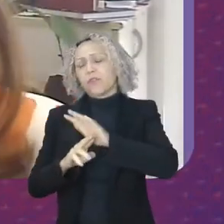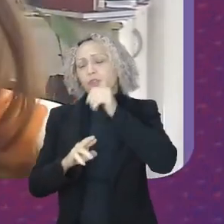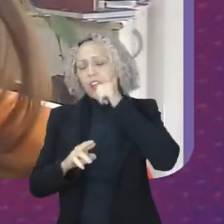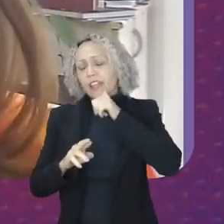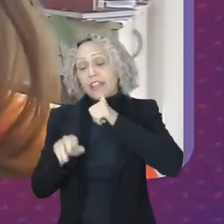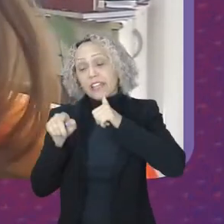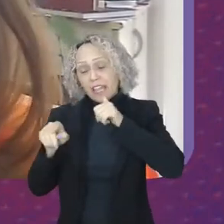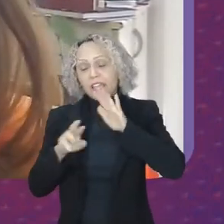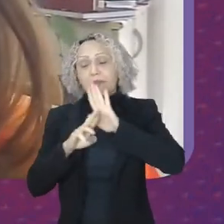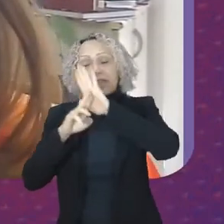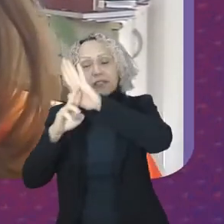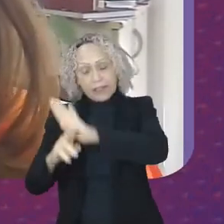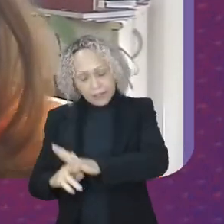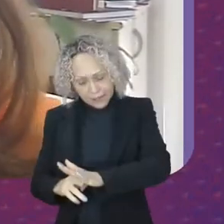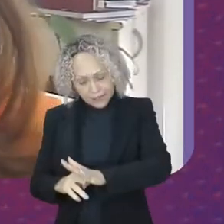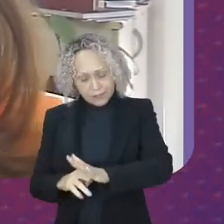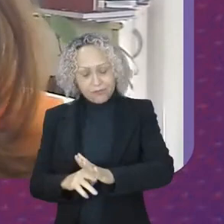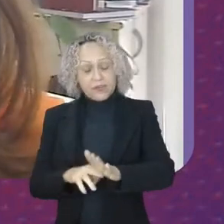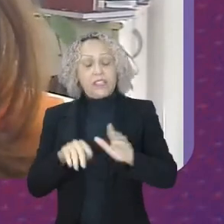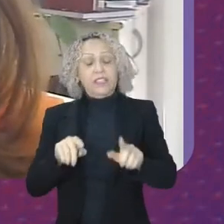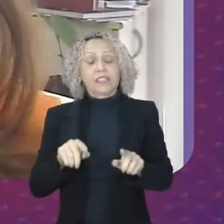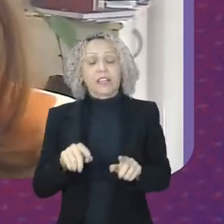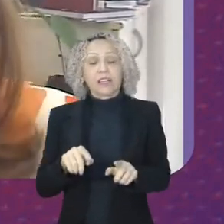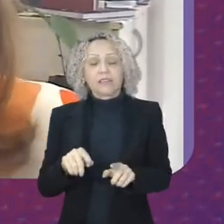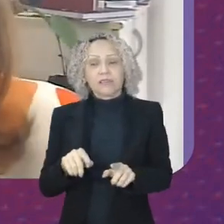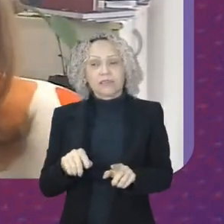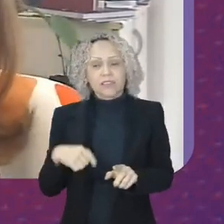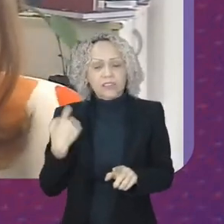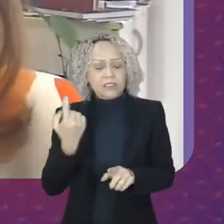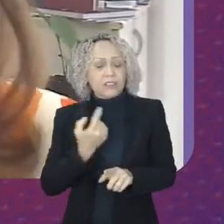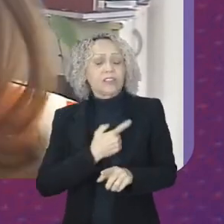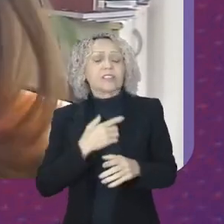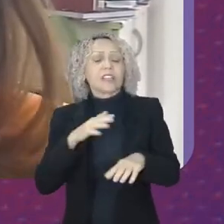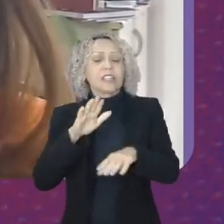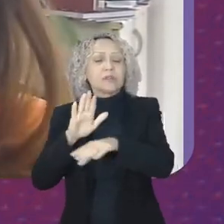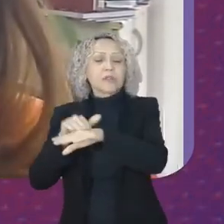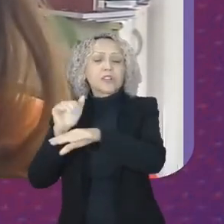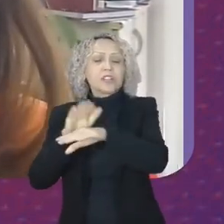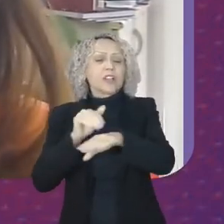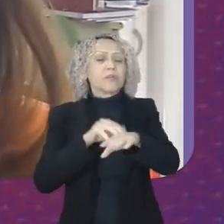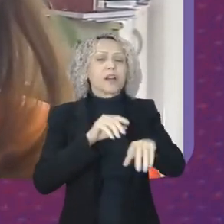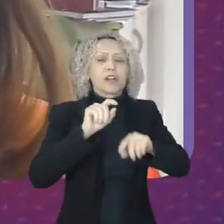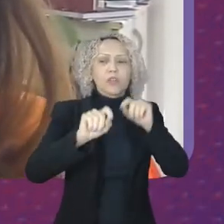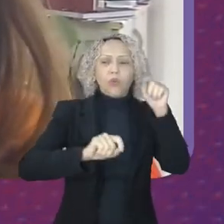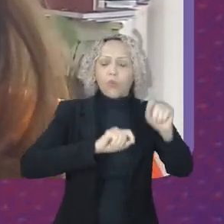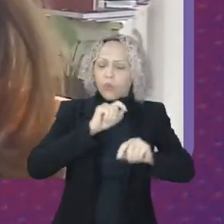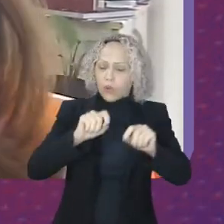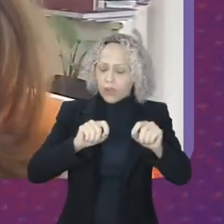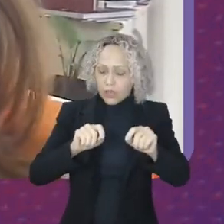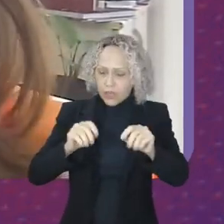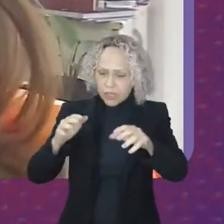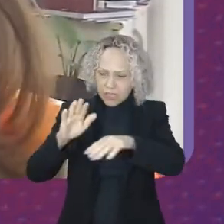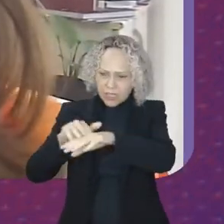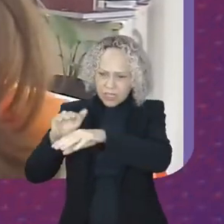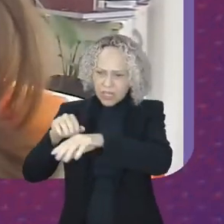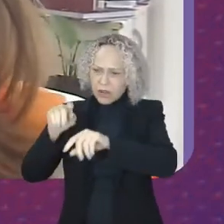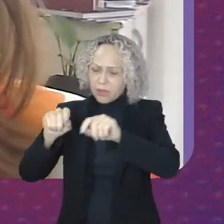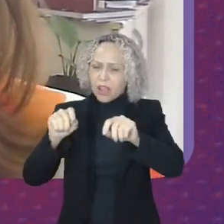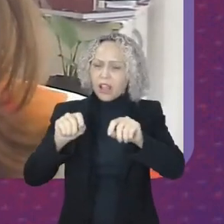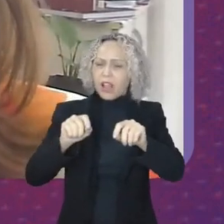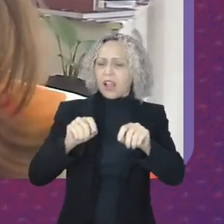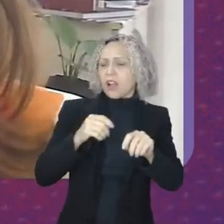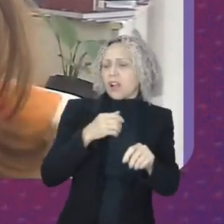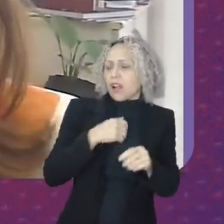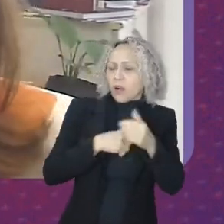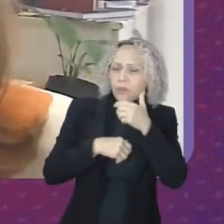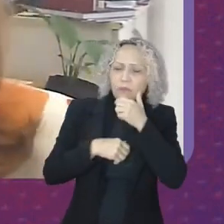esse espaço Elas por Elas. Queremos convocar, em especial, as companheiras do partido e os companheiros do